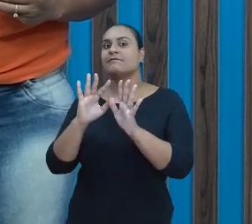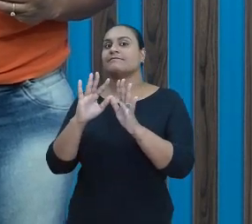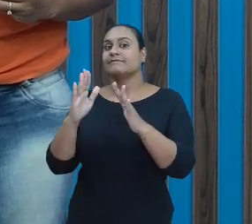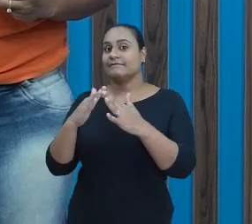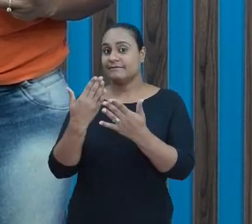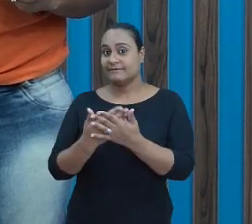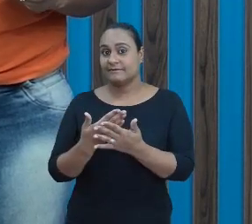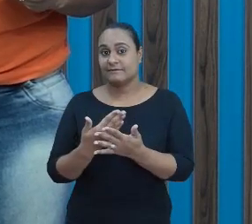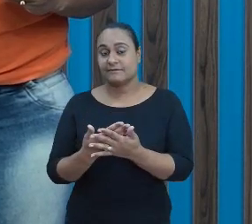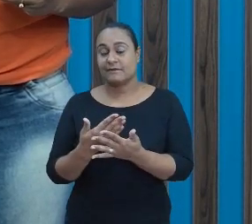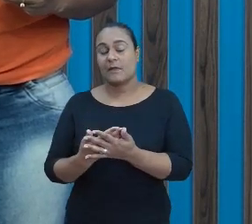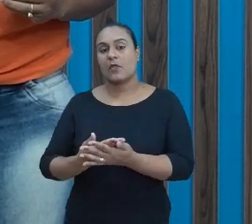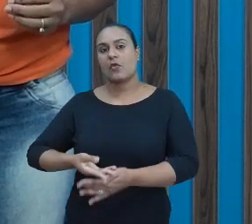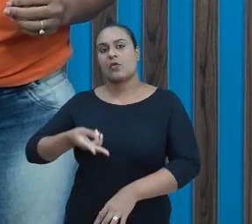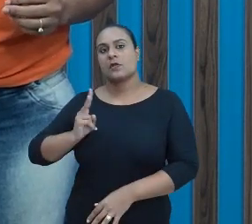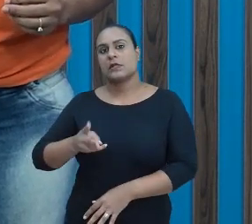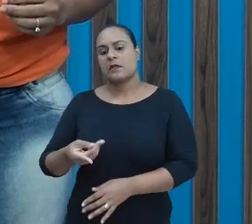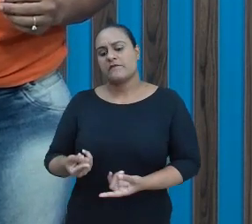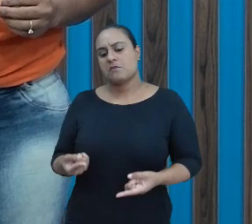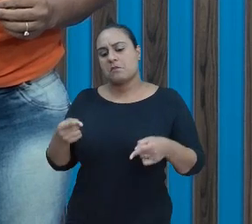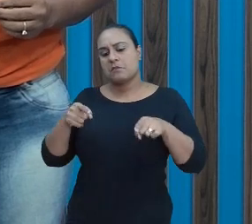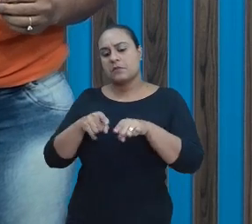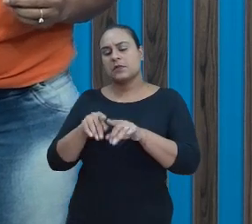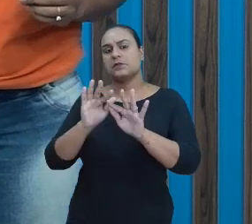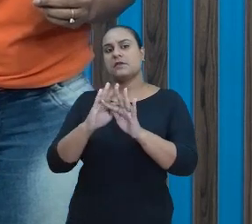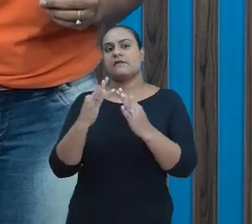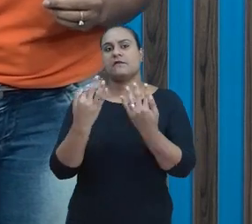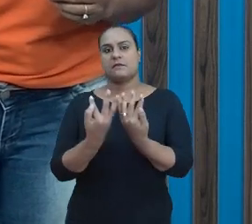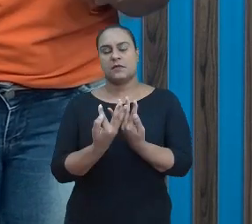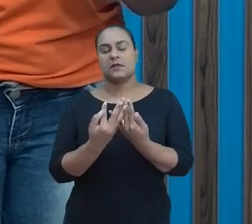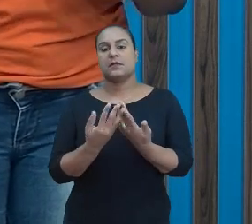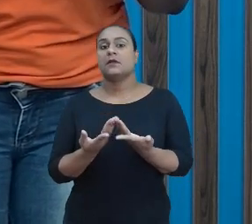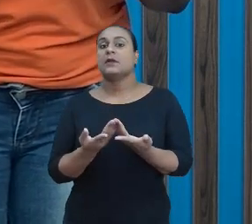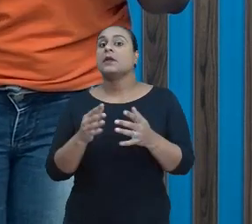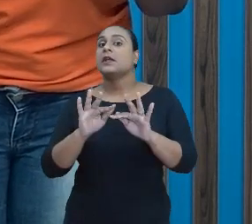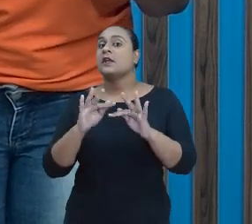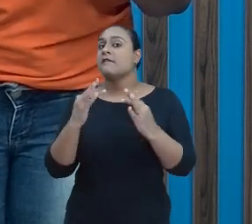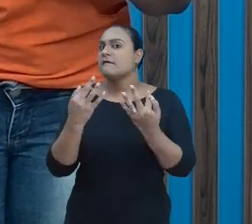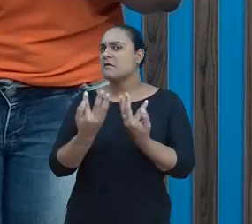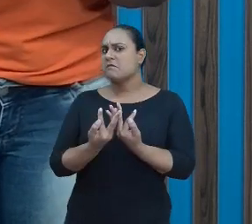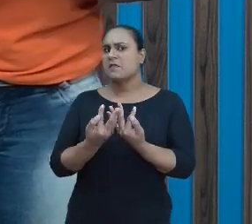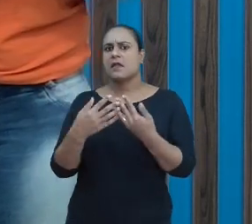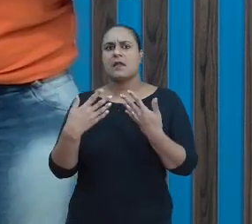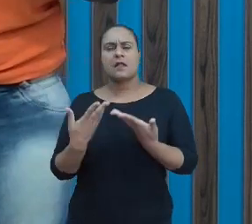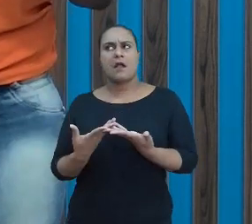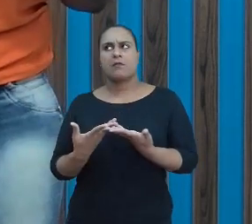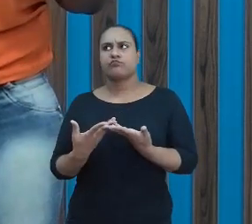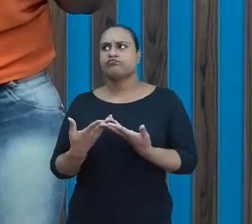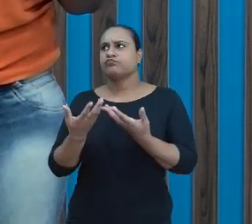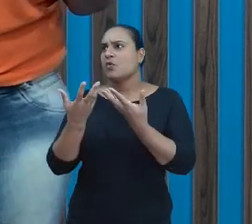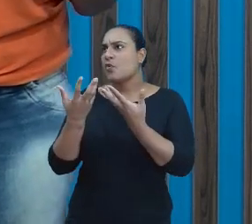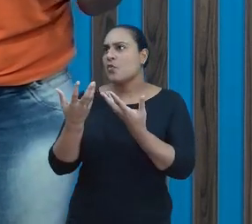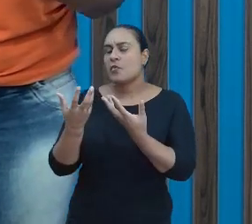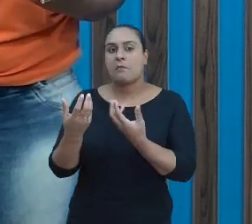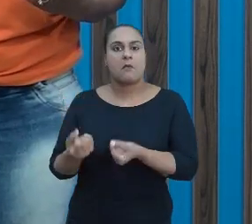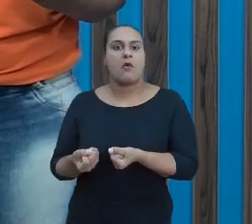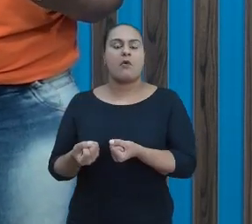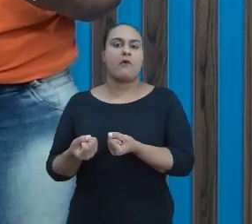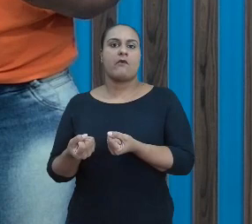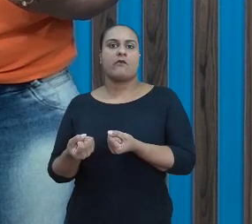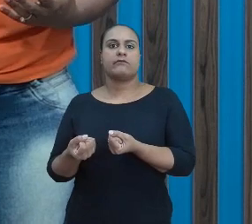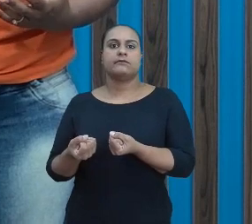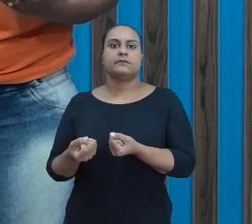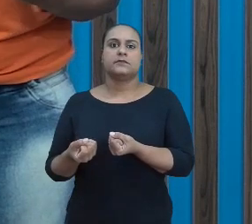escola vai ser sempre parceiro da família. E a família não pode negar nenhuma informação para a